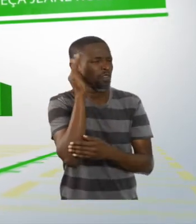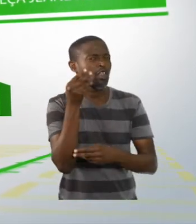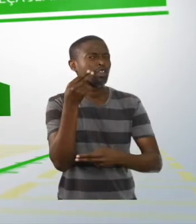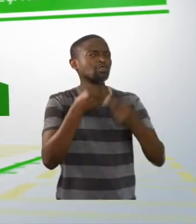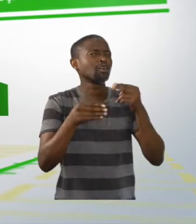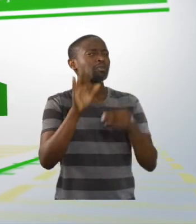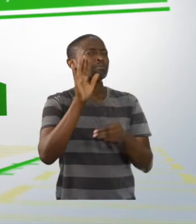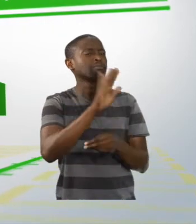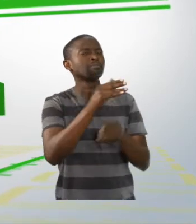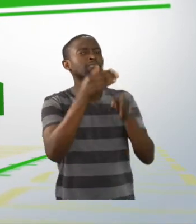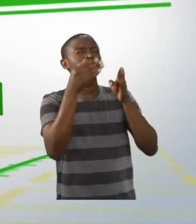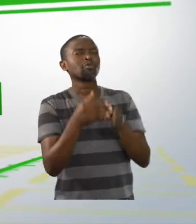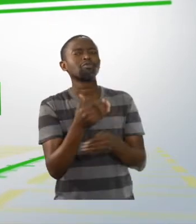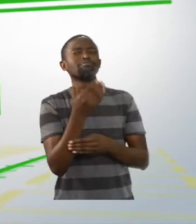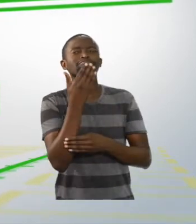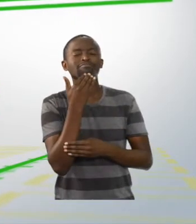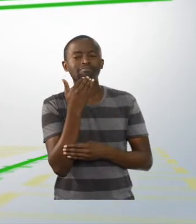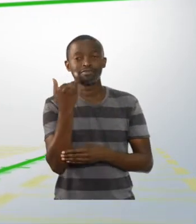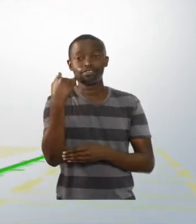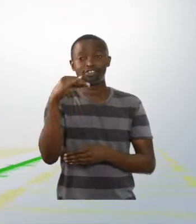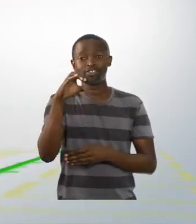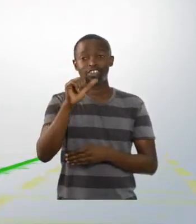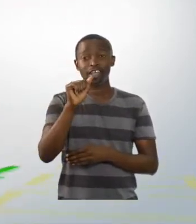Apaixone-se com a história de Gianna.